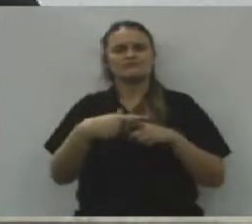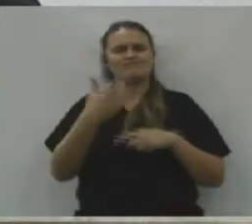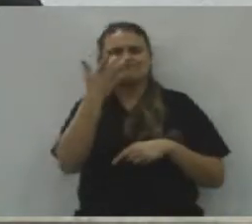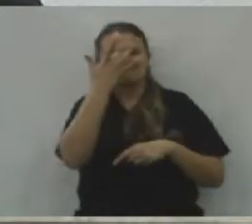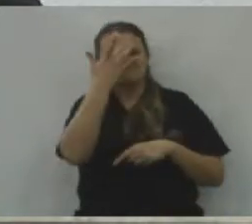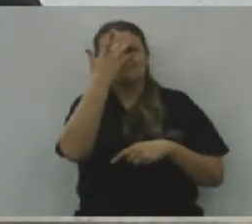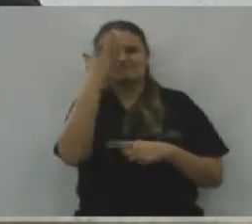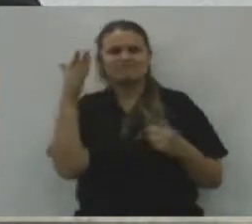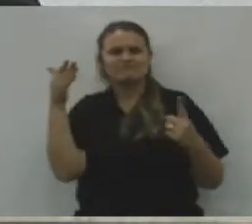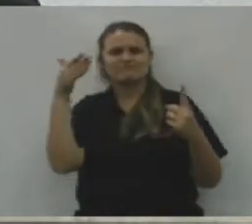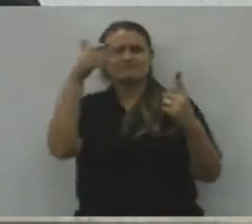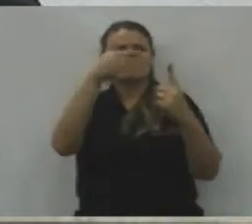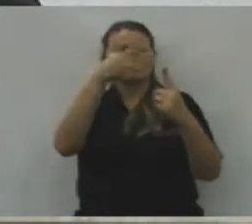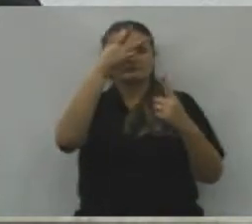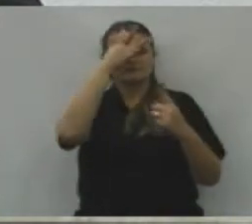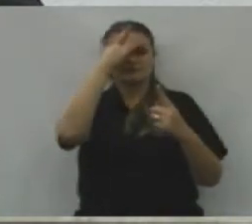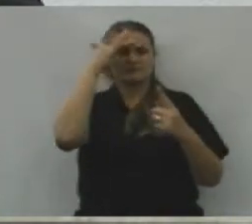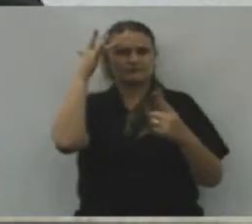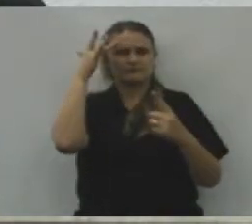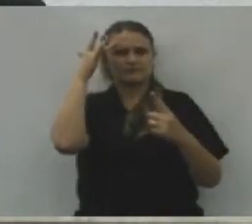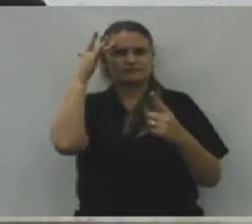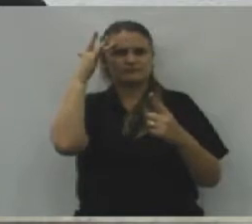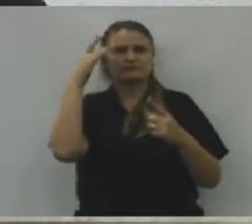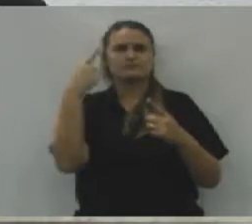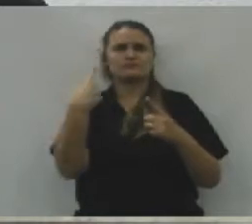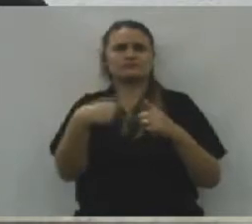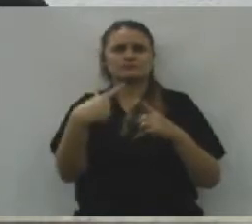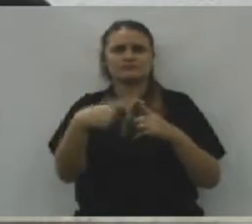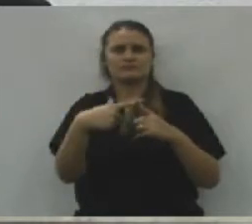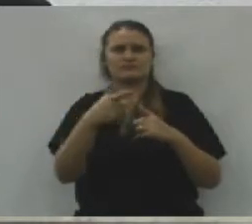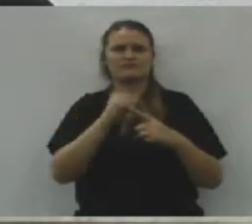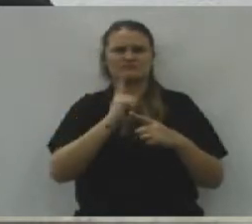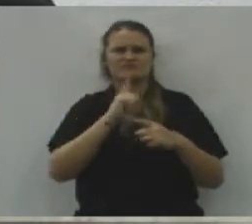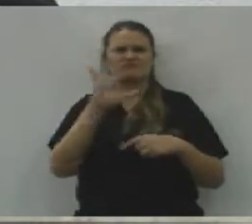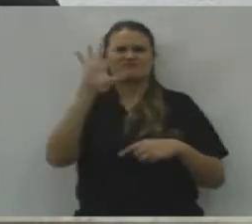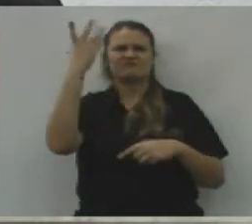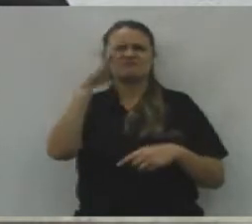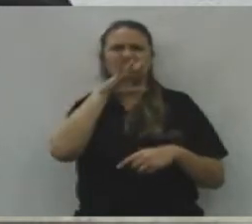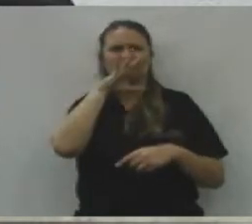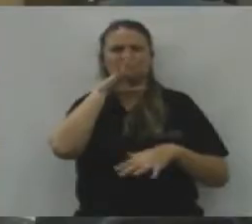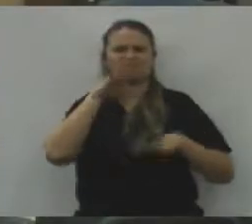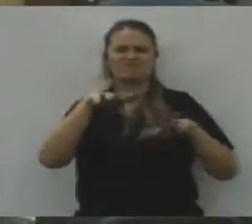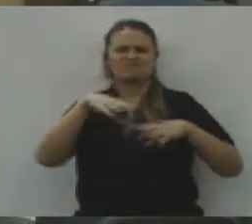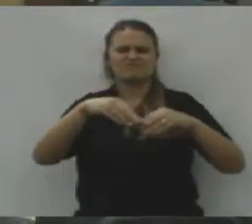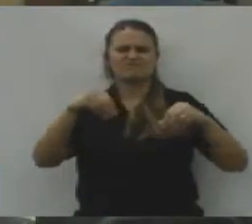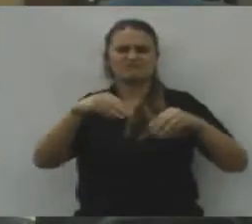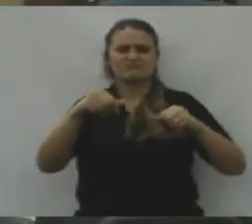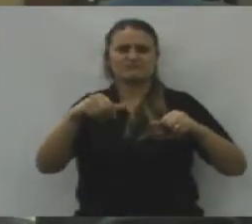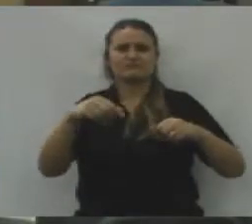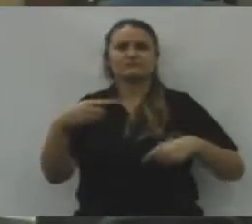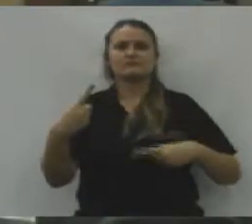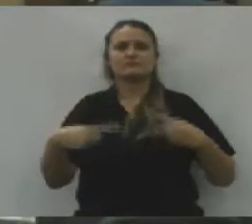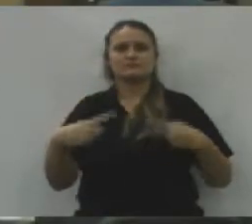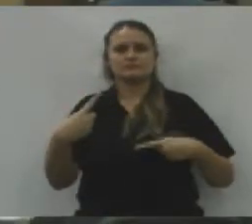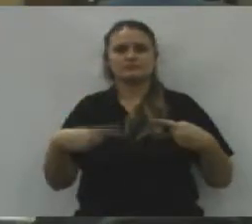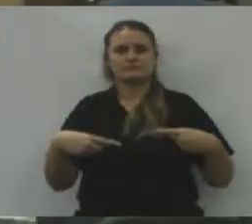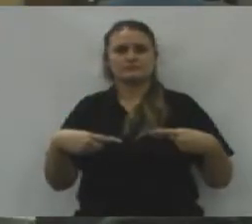o acesso aos aparelhos, principalmente em dias de chuva. Em discussão?